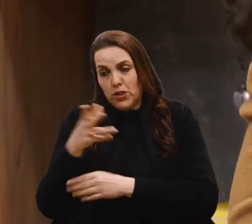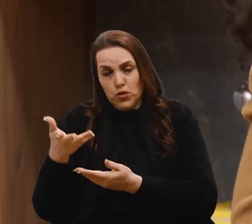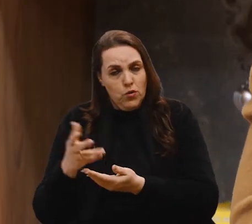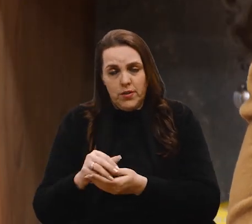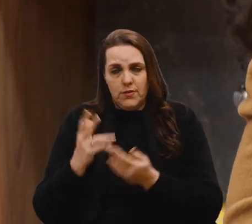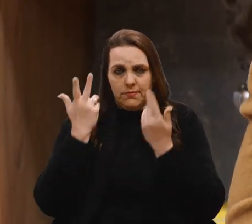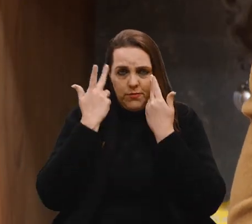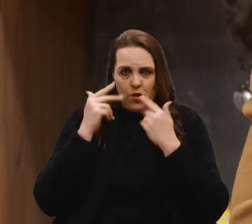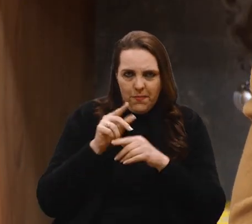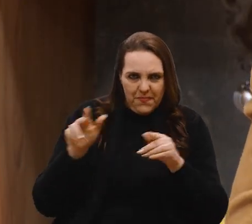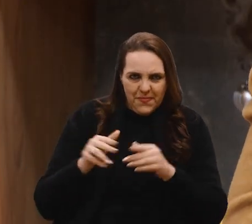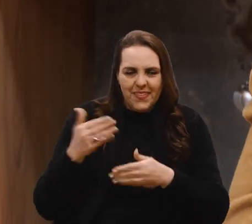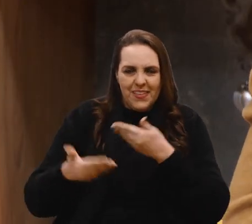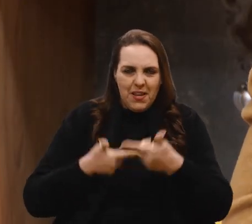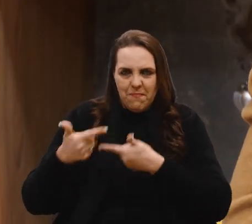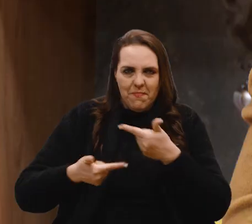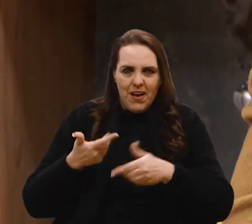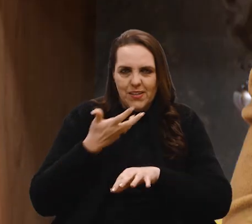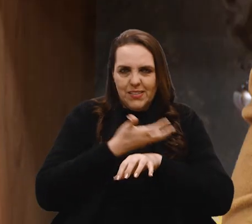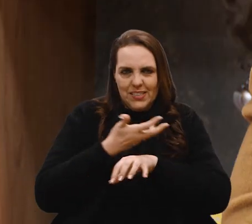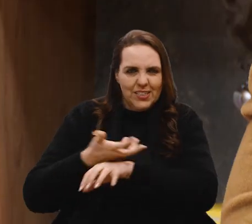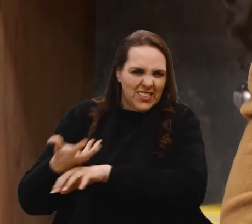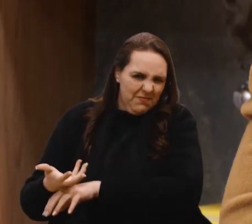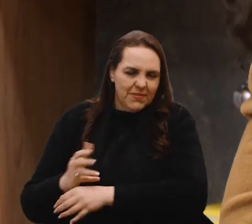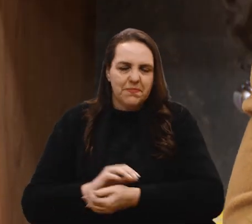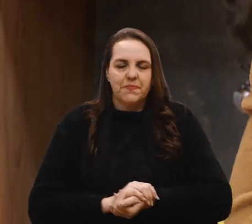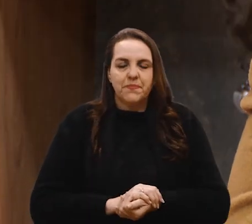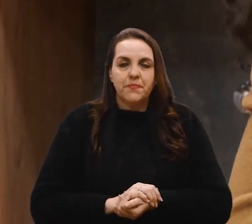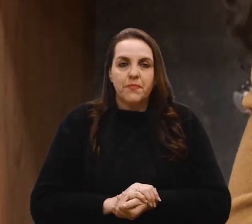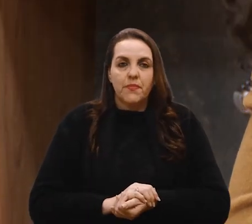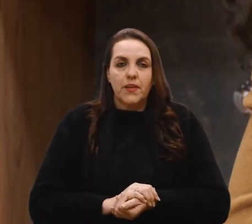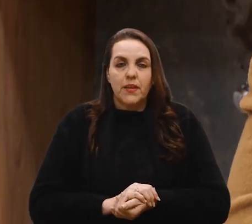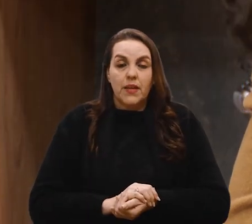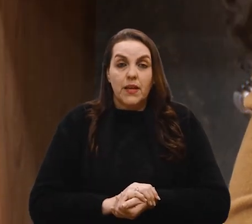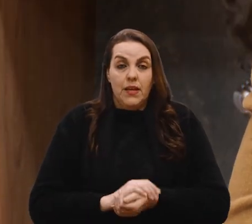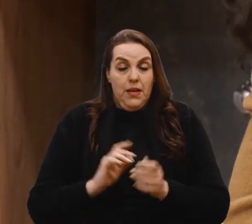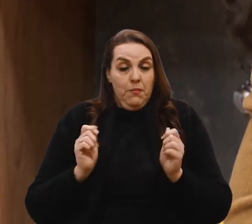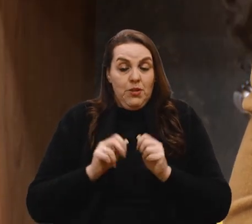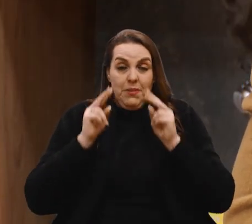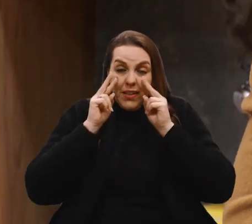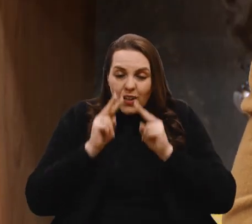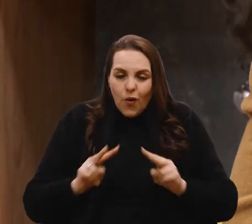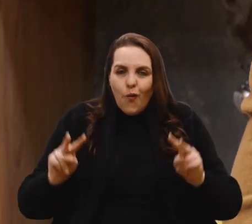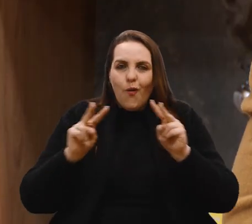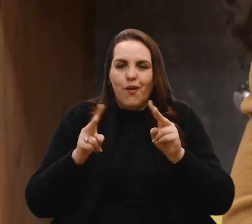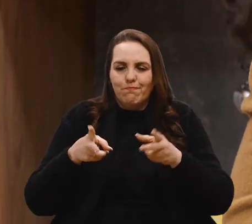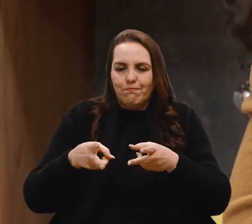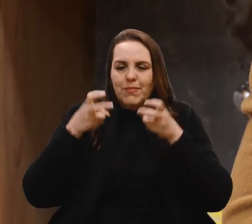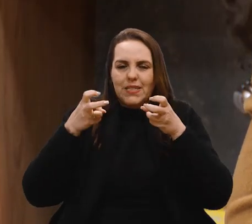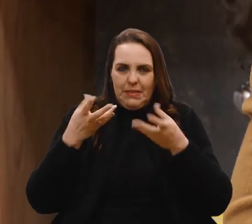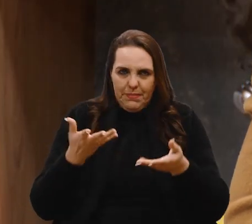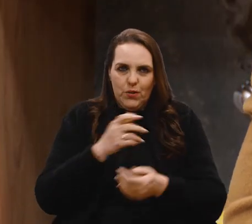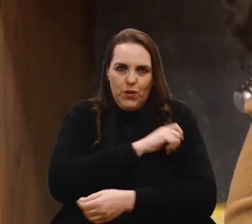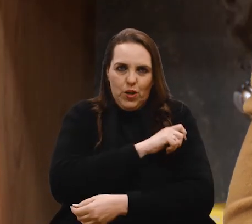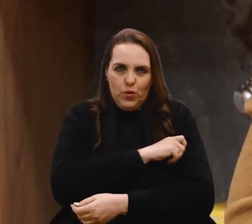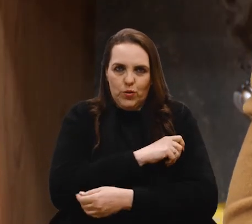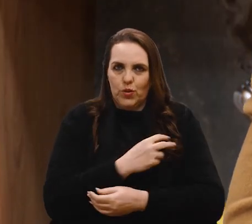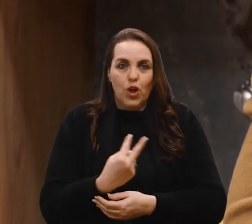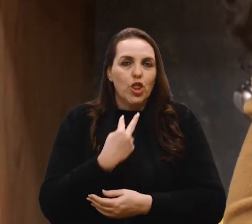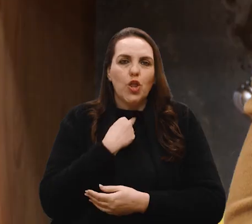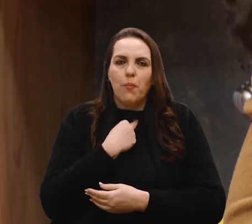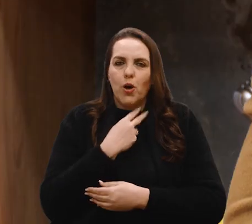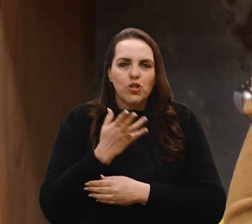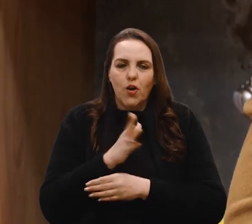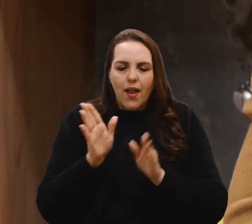que atuam nos diferentes componentes curriculares. Para esse olhar mesmo, né? Porque não dá mais para colocar dentro